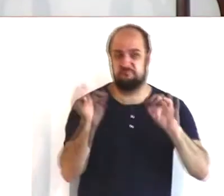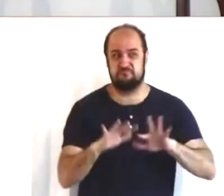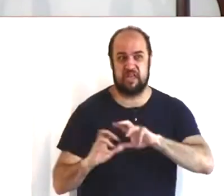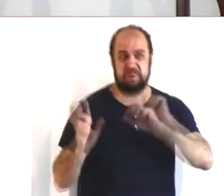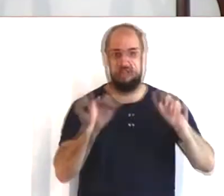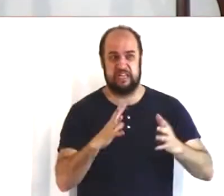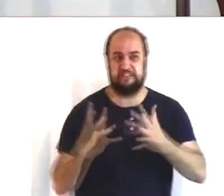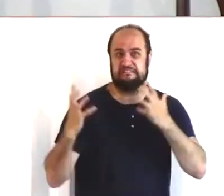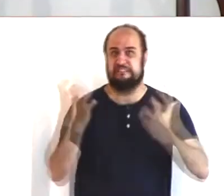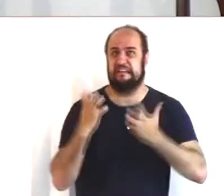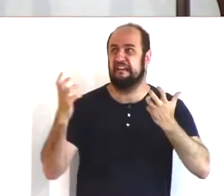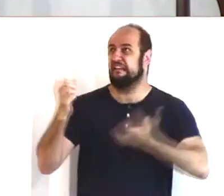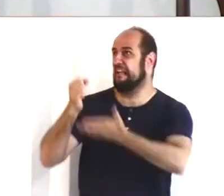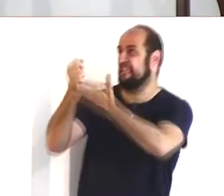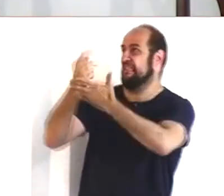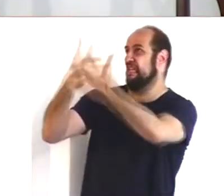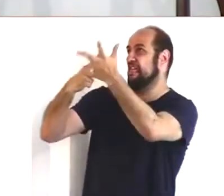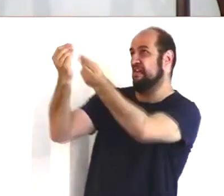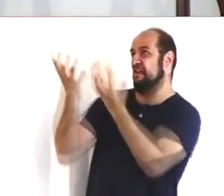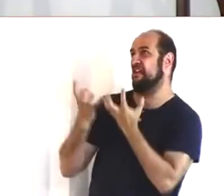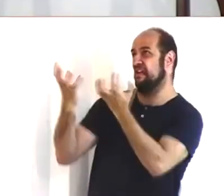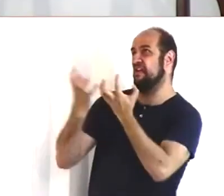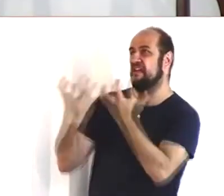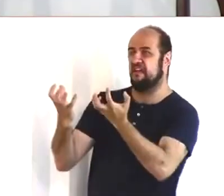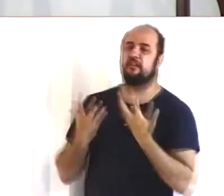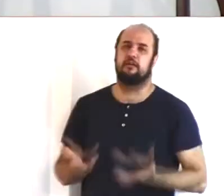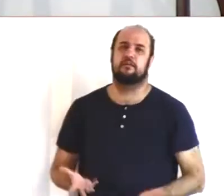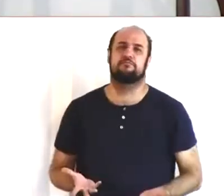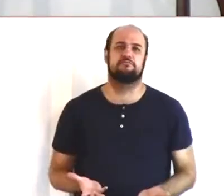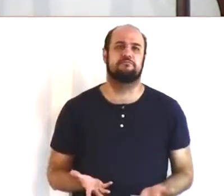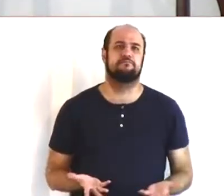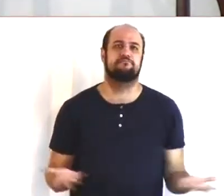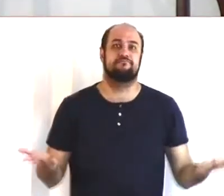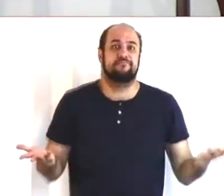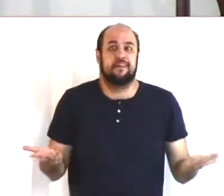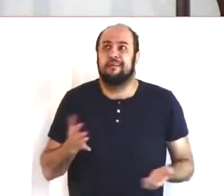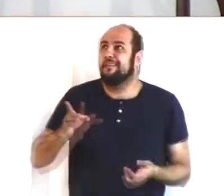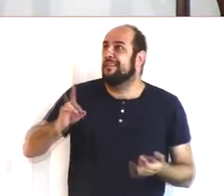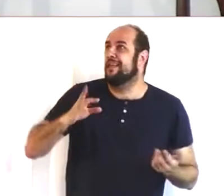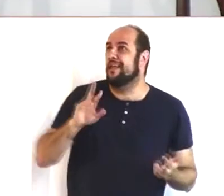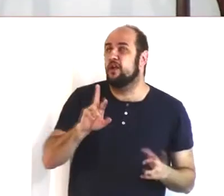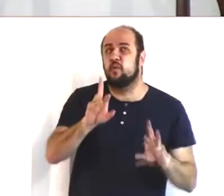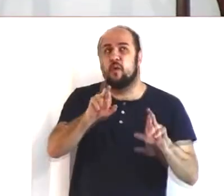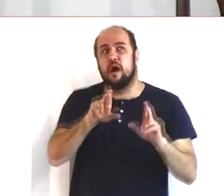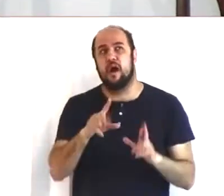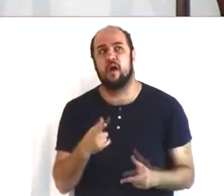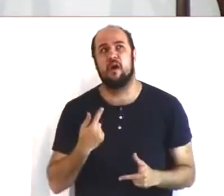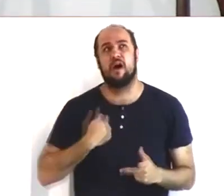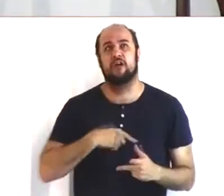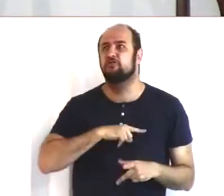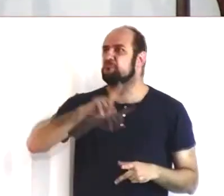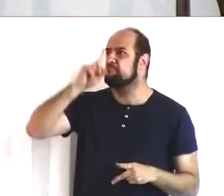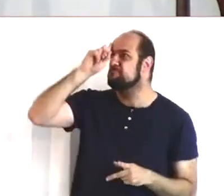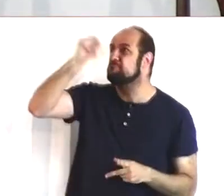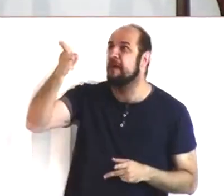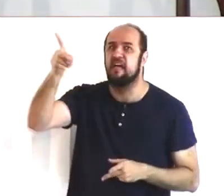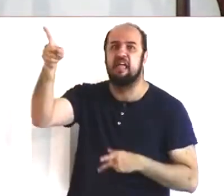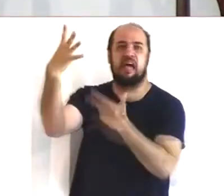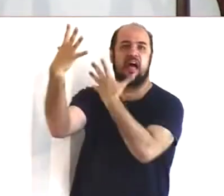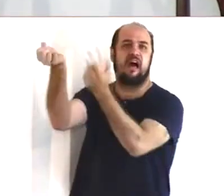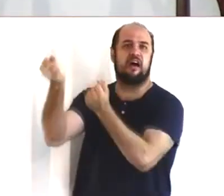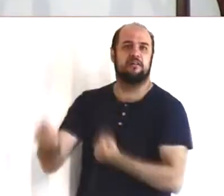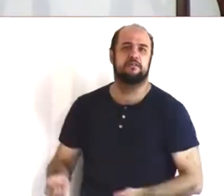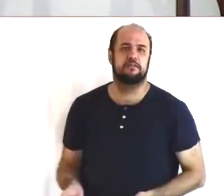Deus que traz as coisas, com um Deus que a gente pede e Ele dá, com um Deus que a gente ordena e Ele